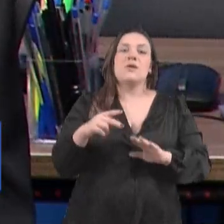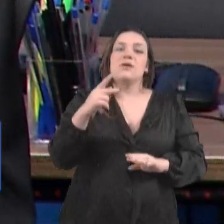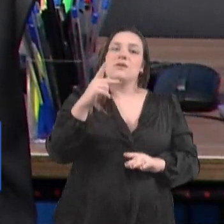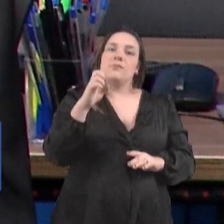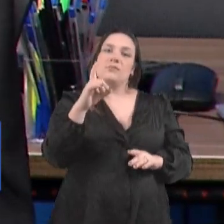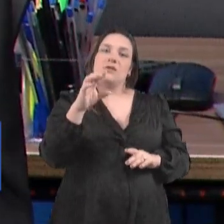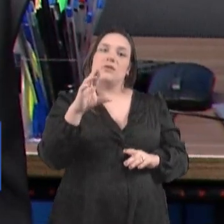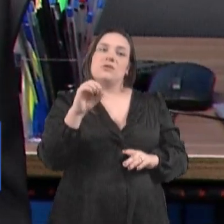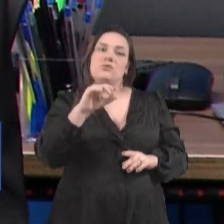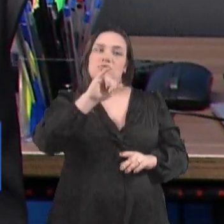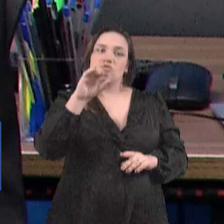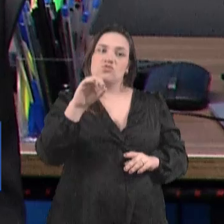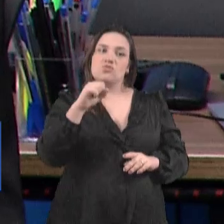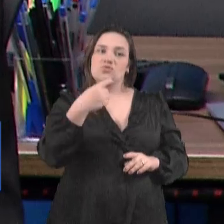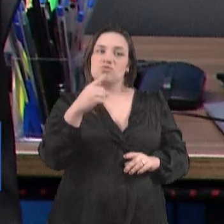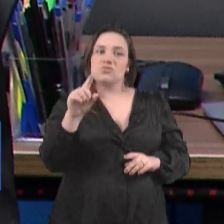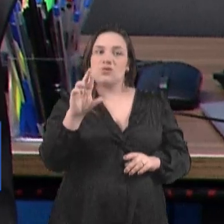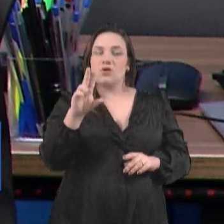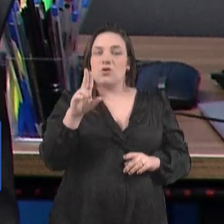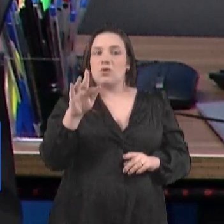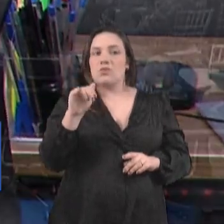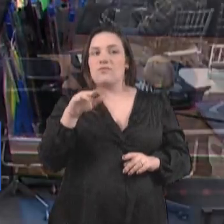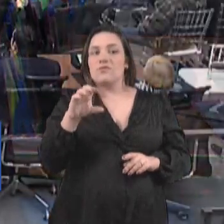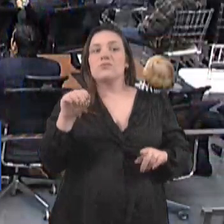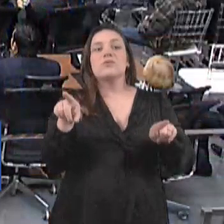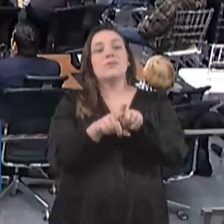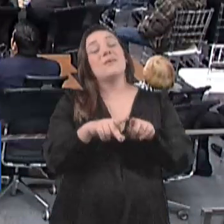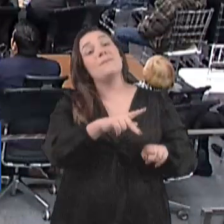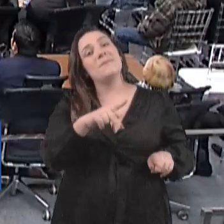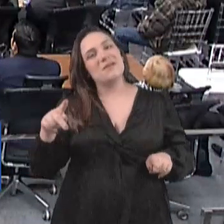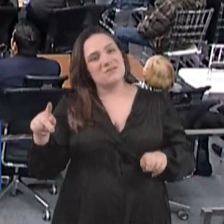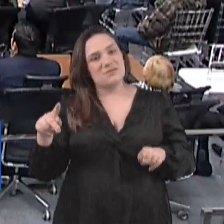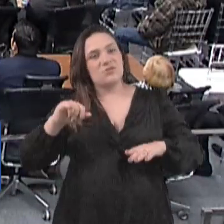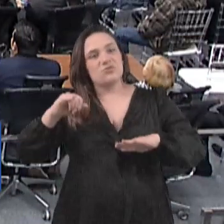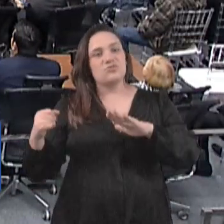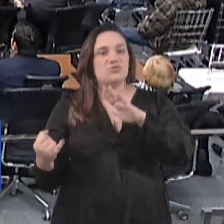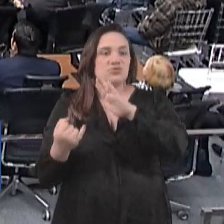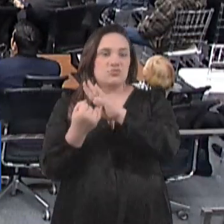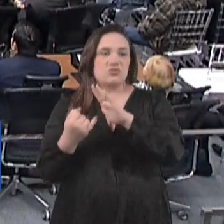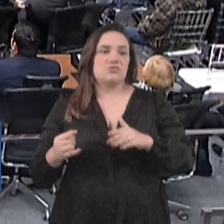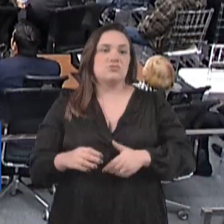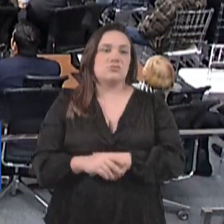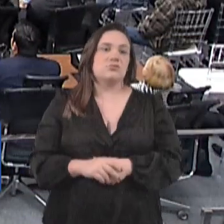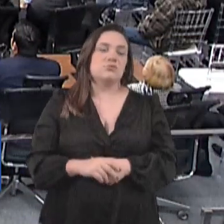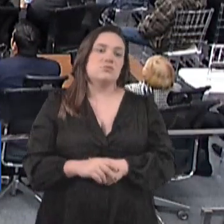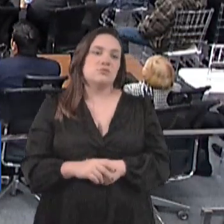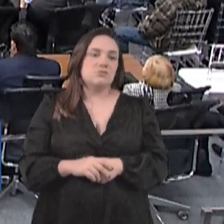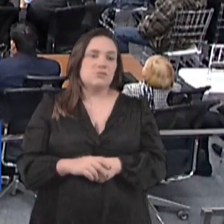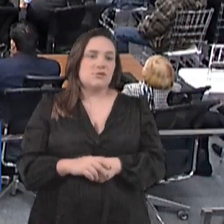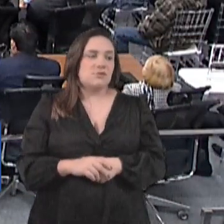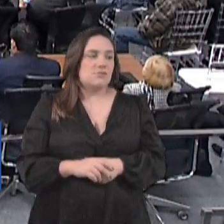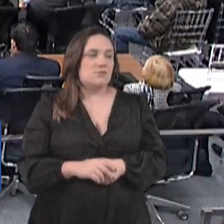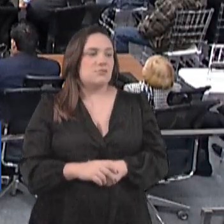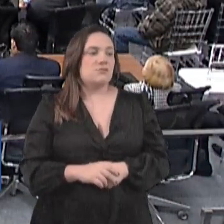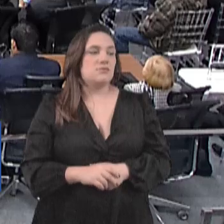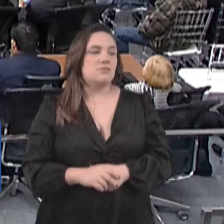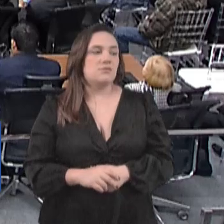presidente do Instituto Cultural Pedro José Rufino, a Chama da Paz.